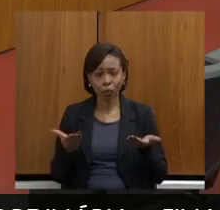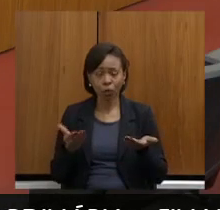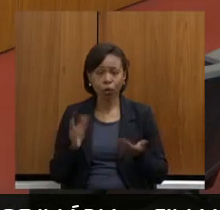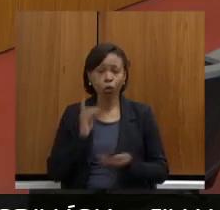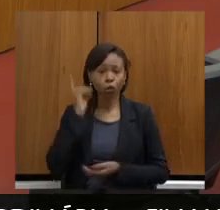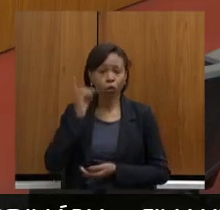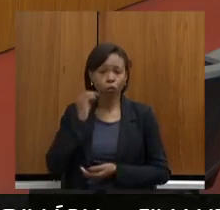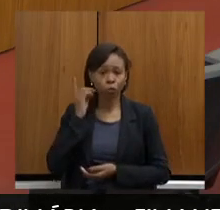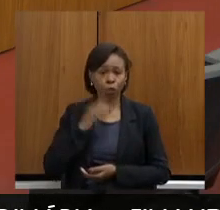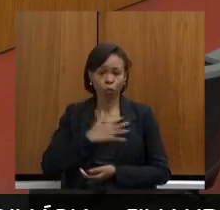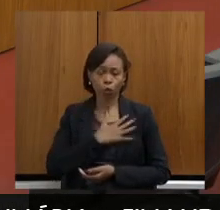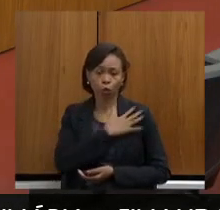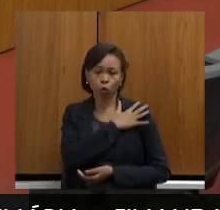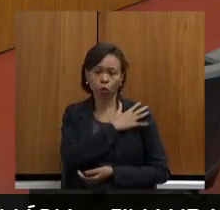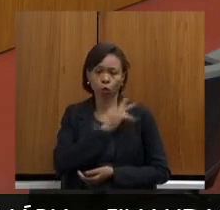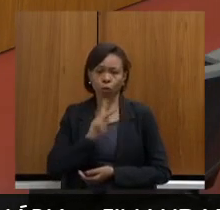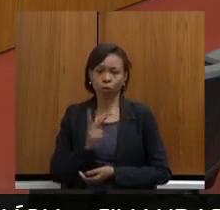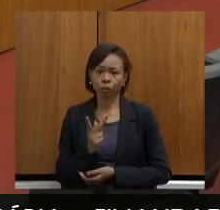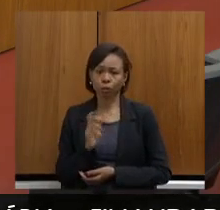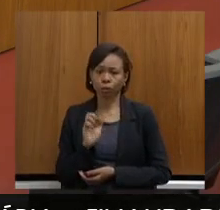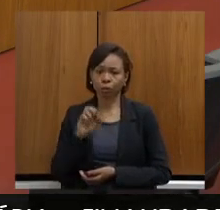Coronel Henrique